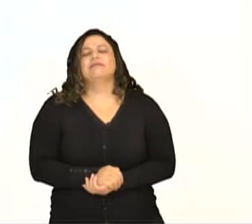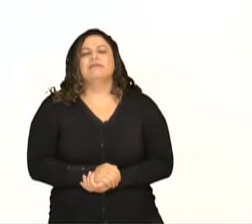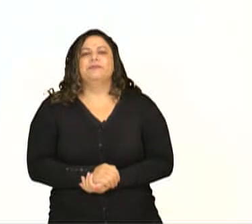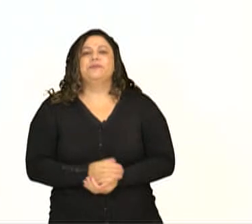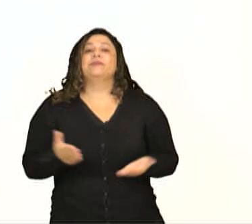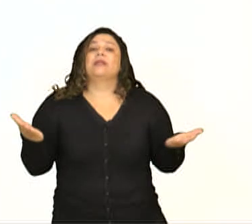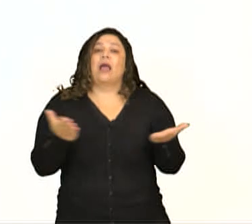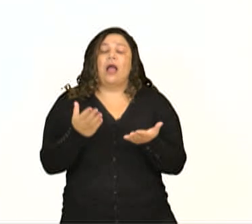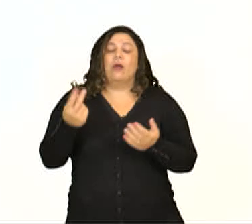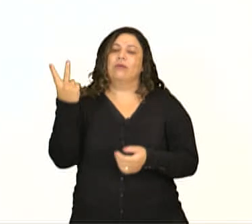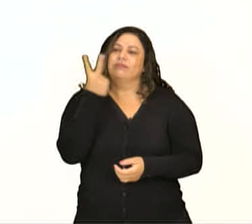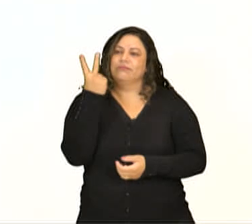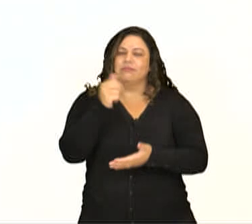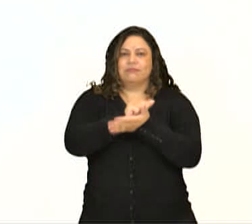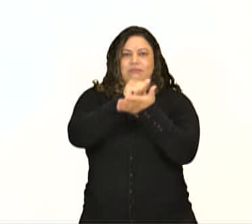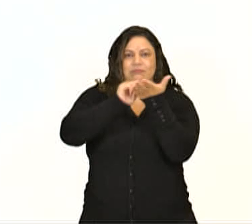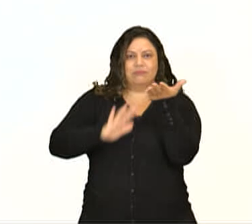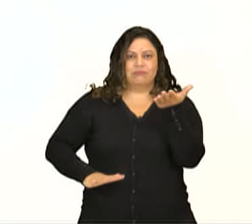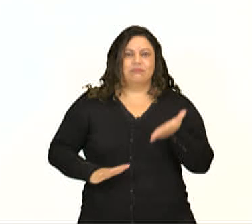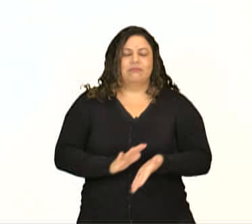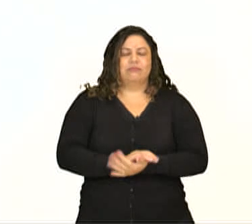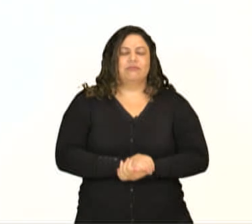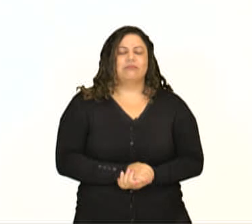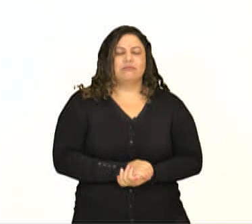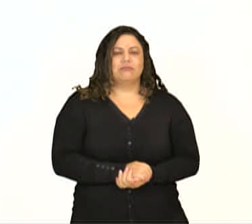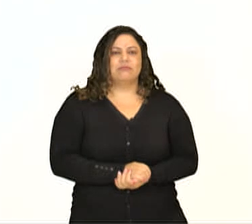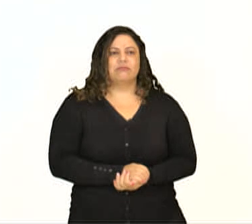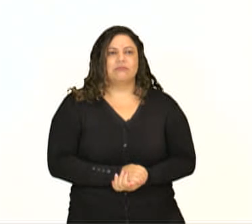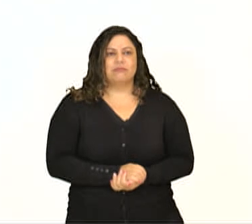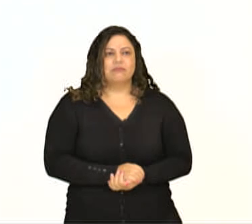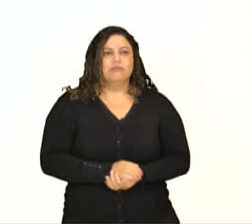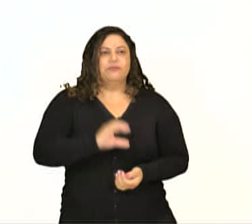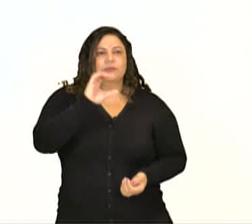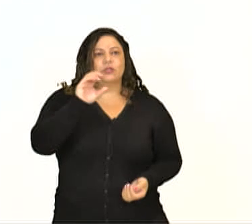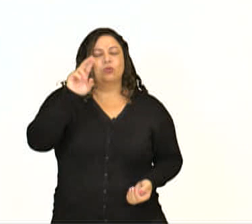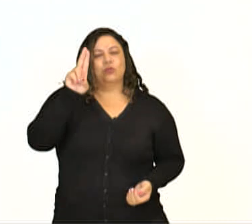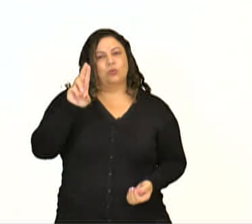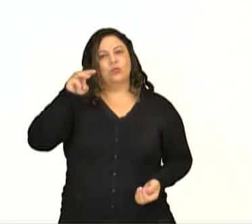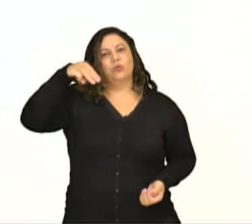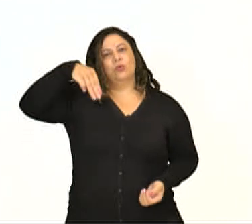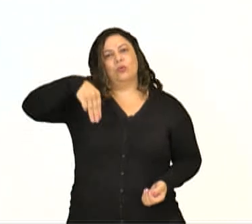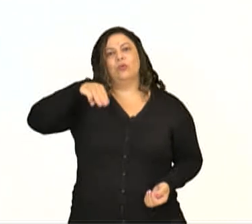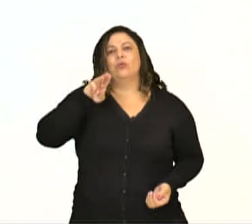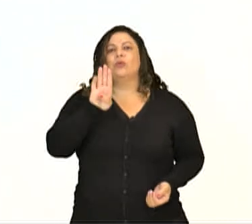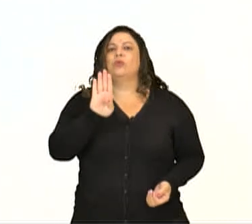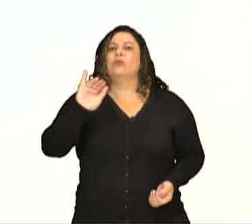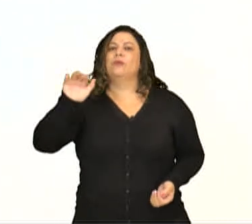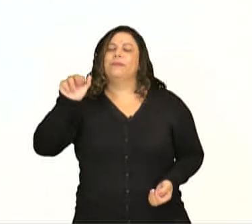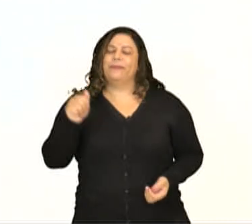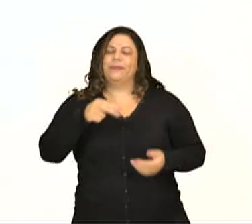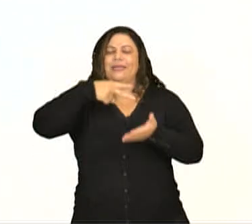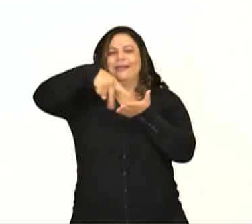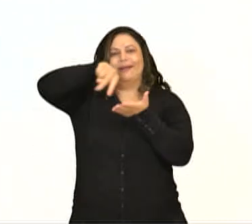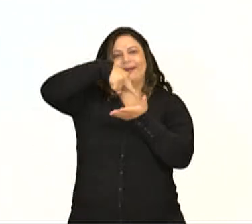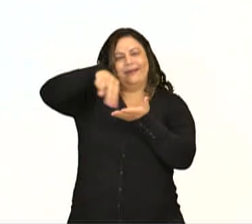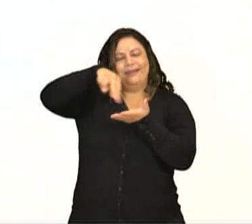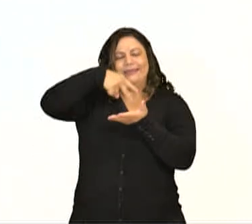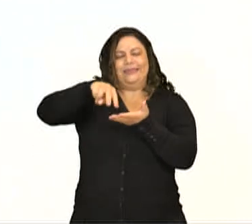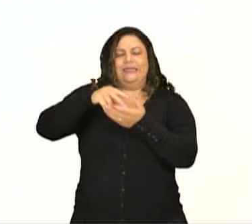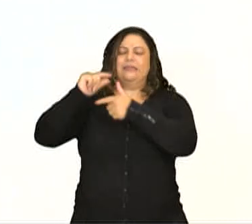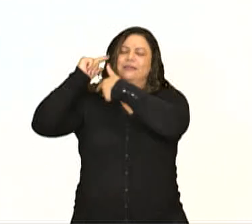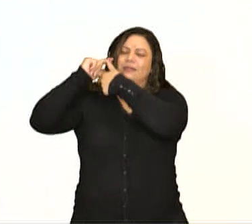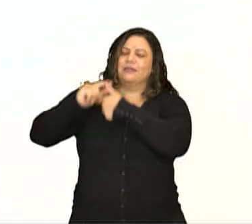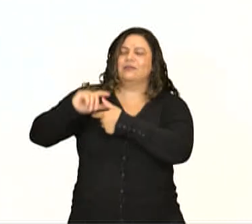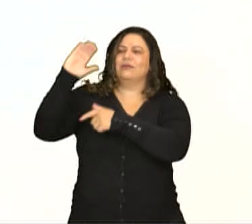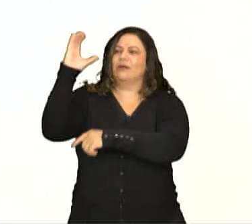Então, vamos para a nossa segunda atividade. A cumbia é uma dança tradicional da Colômbia que se estendeu para outros países, como a